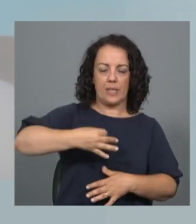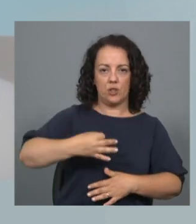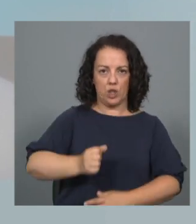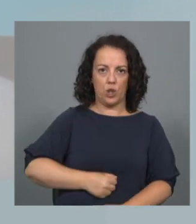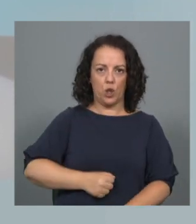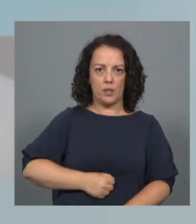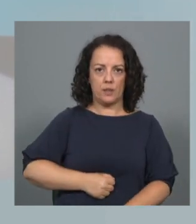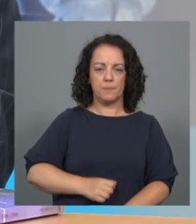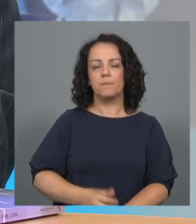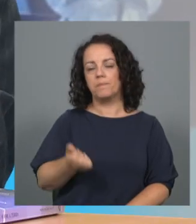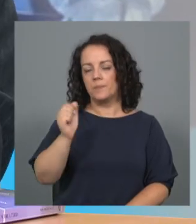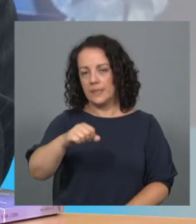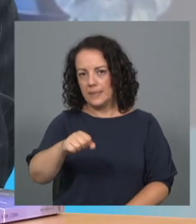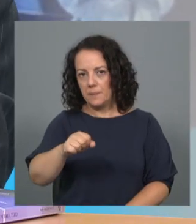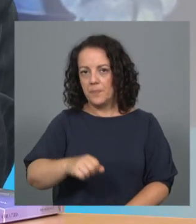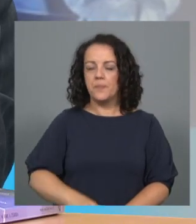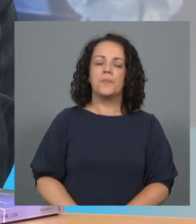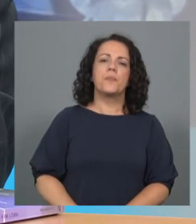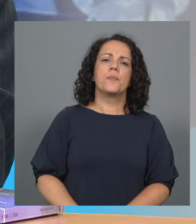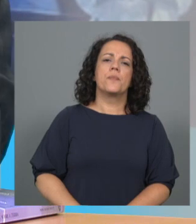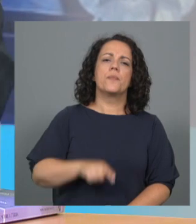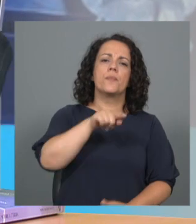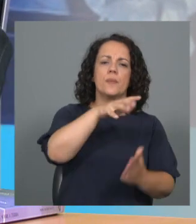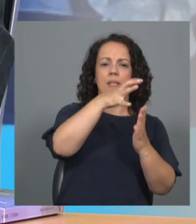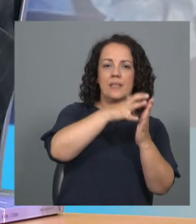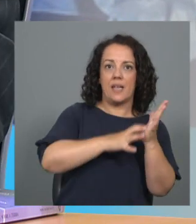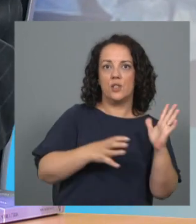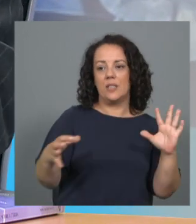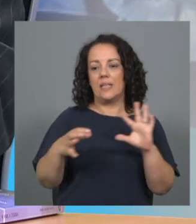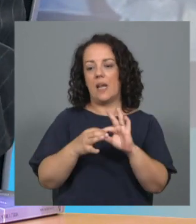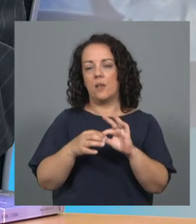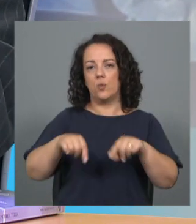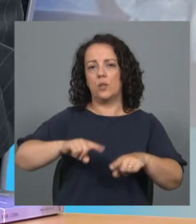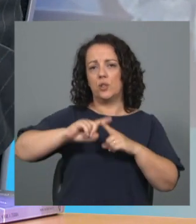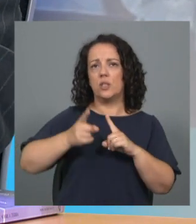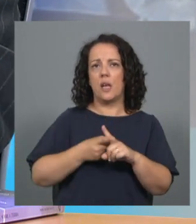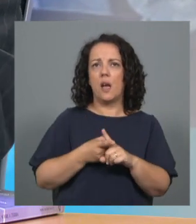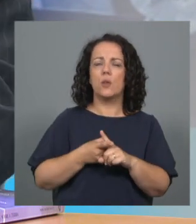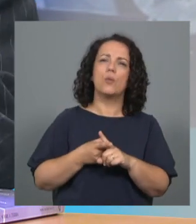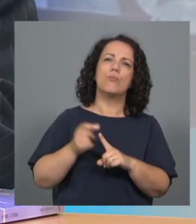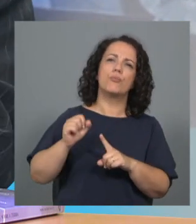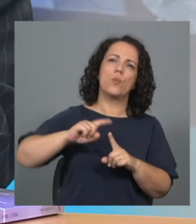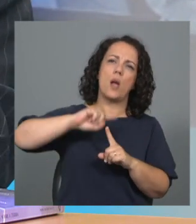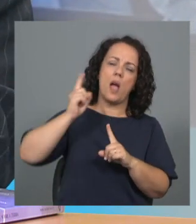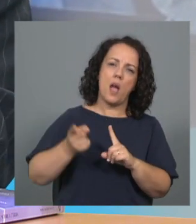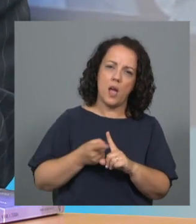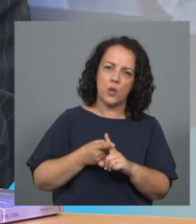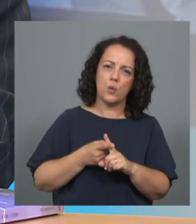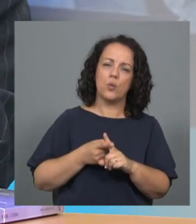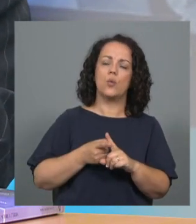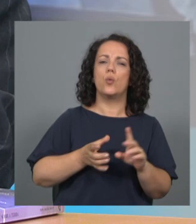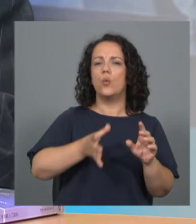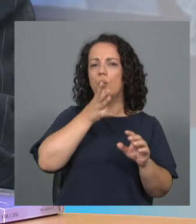nós temos, para contextualizar um bocadinho, nós estamos este ano, é o ano do Evangelho de